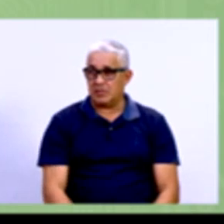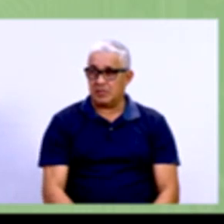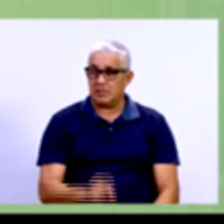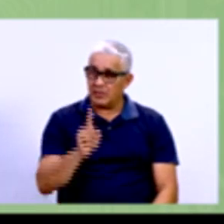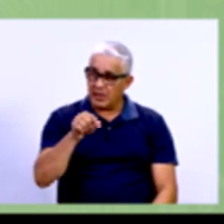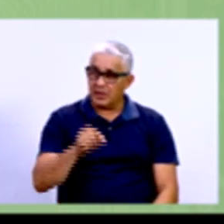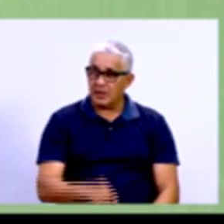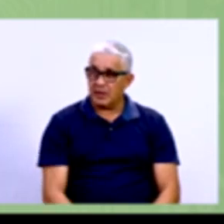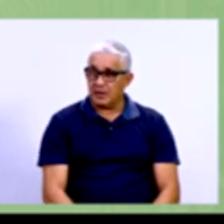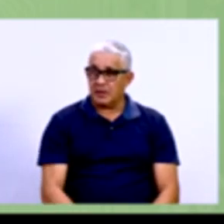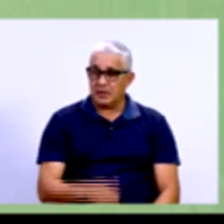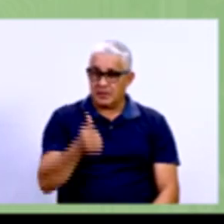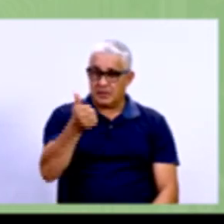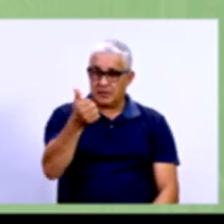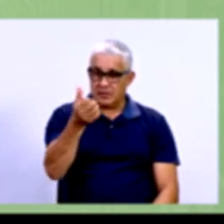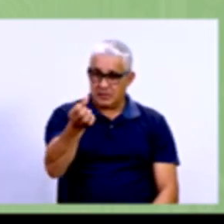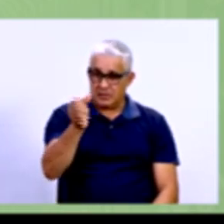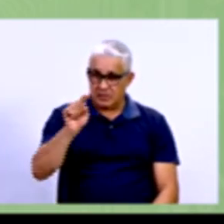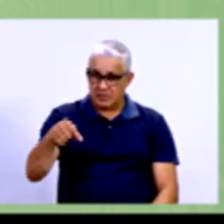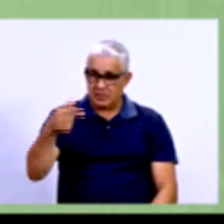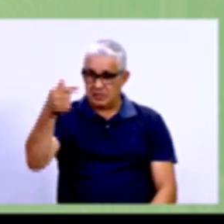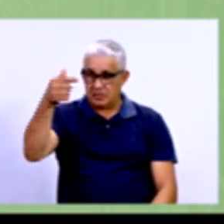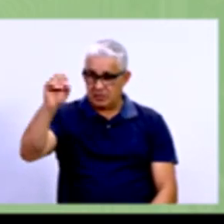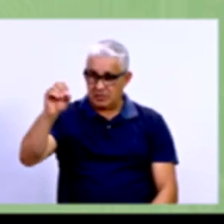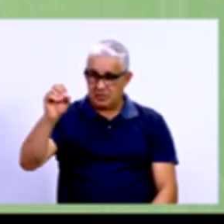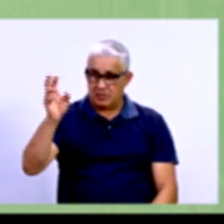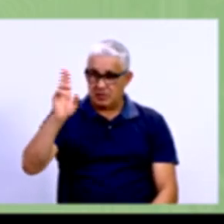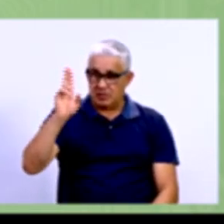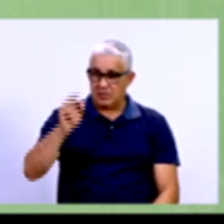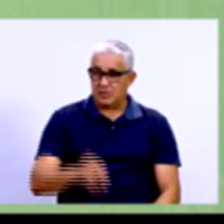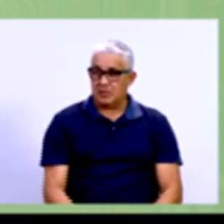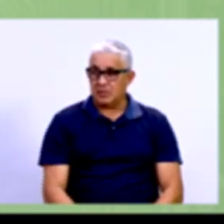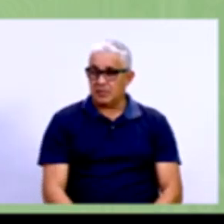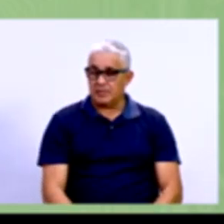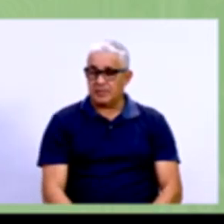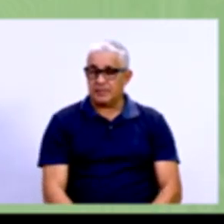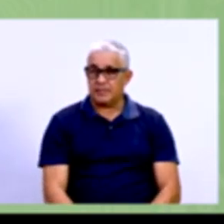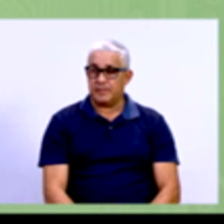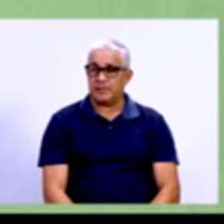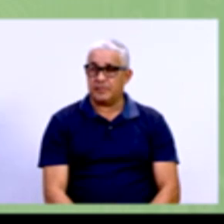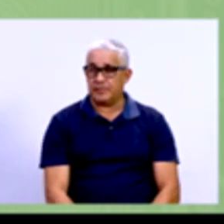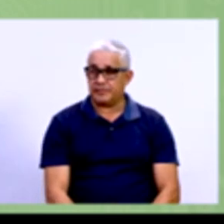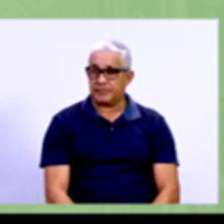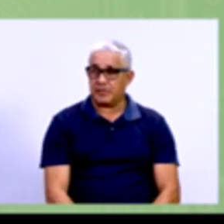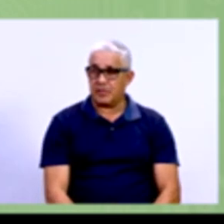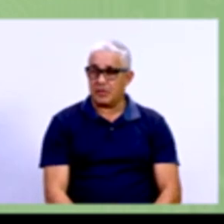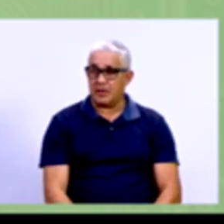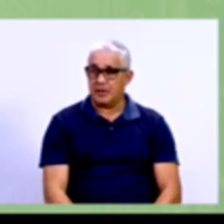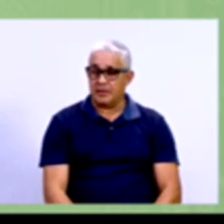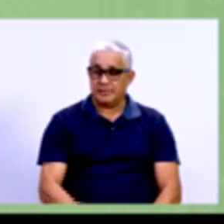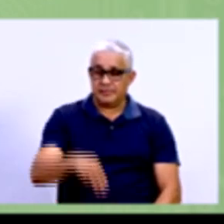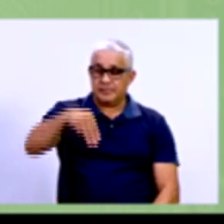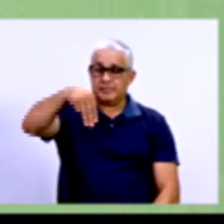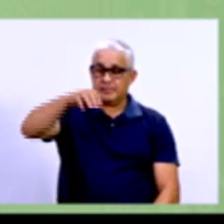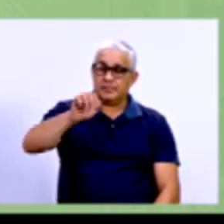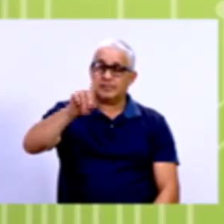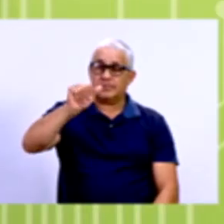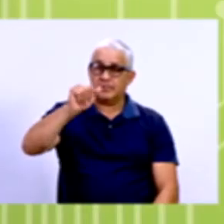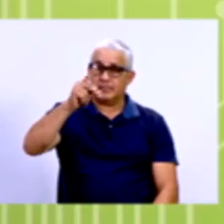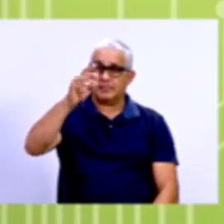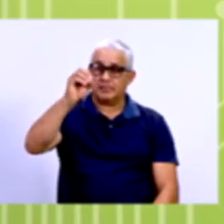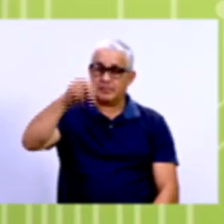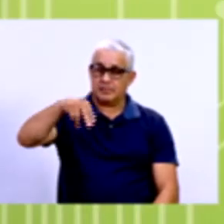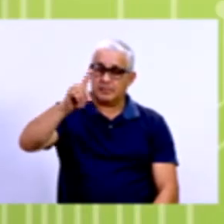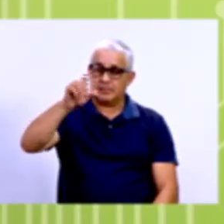dessa compra, no caso, seria R$16,70. Então, a gente faz a média ponderada quando? Quando a gente tem mais